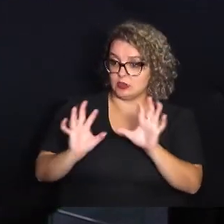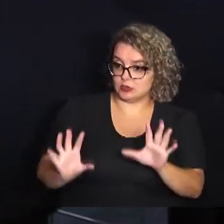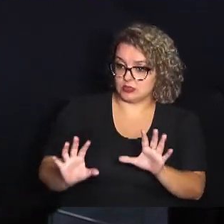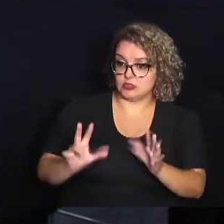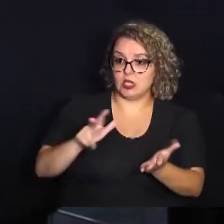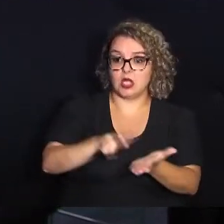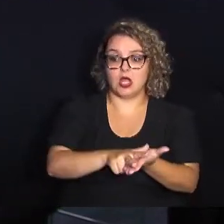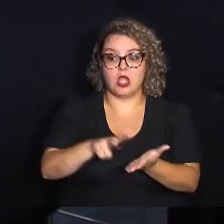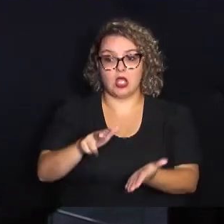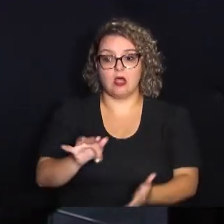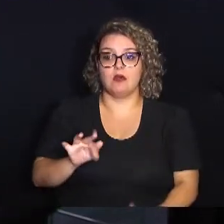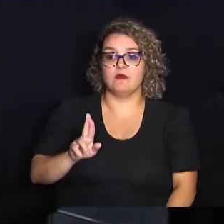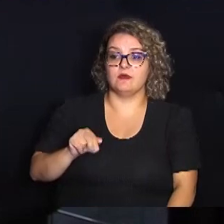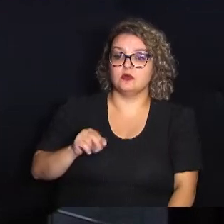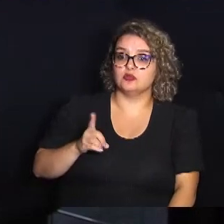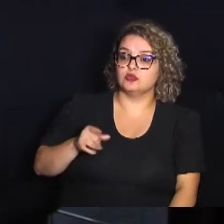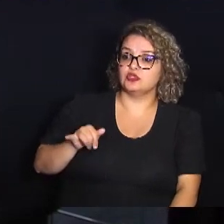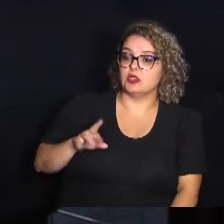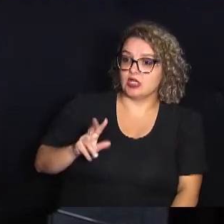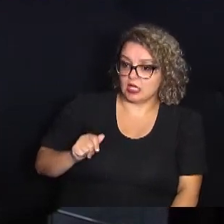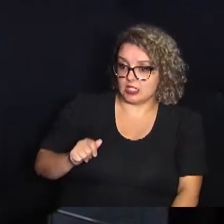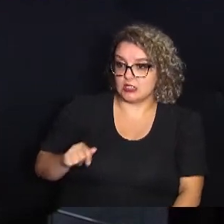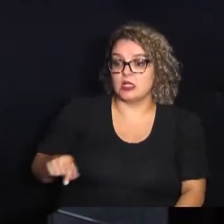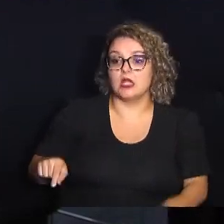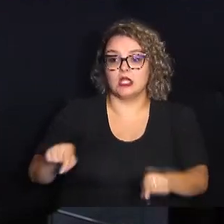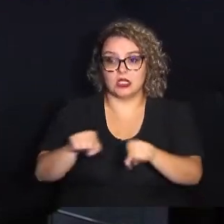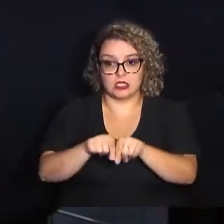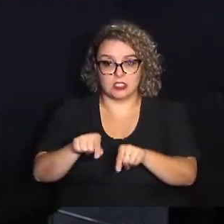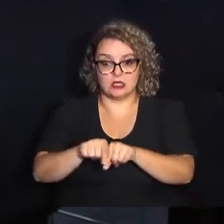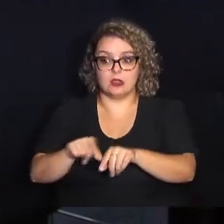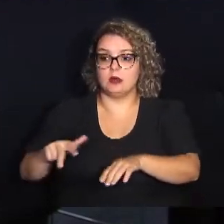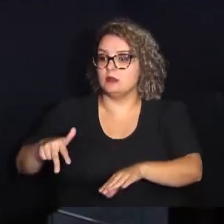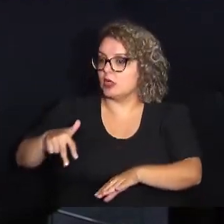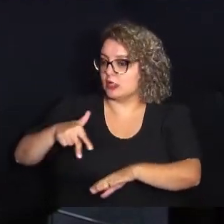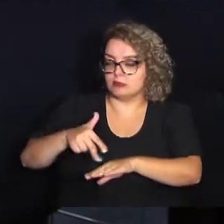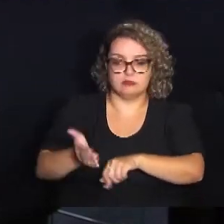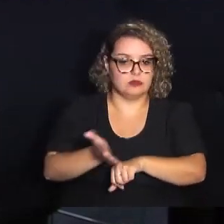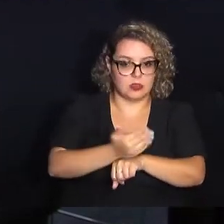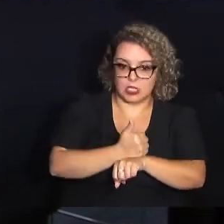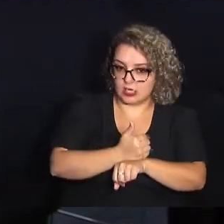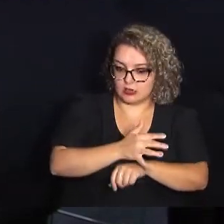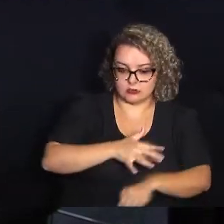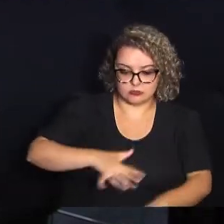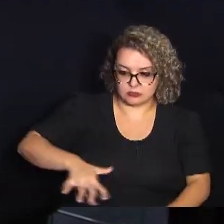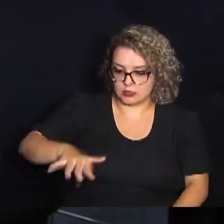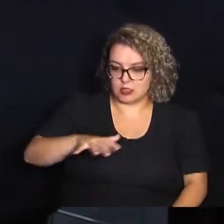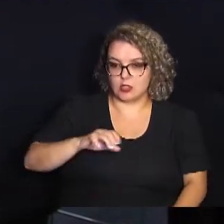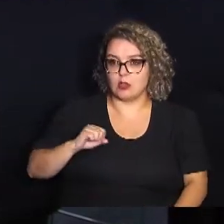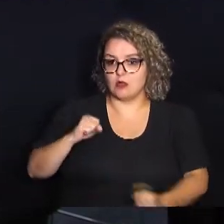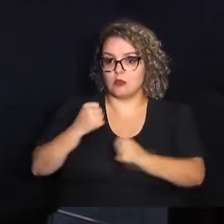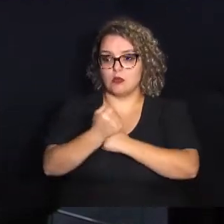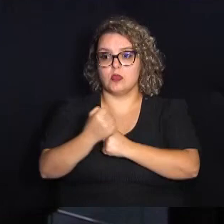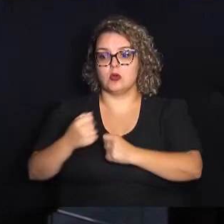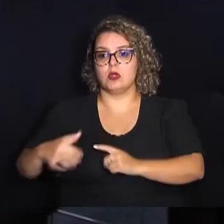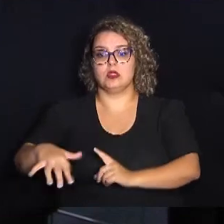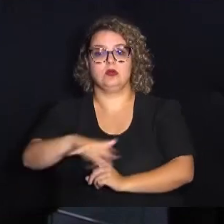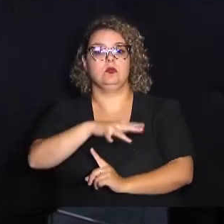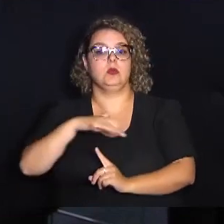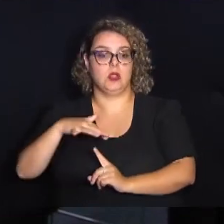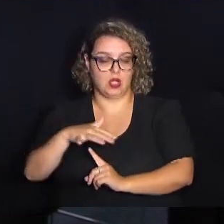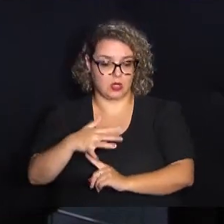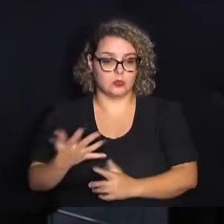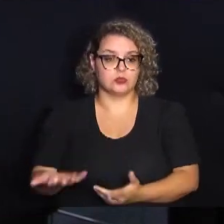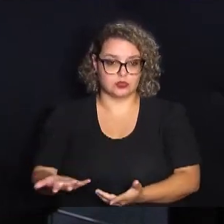a regularização fundiária né que inclusive de ocupações que antes era em área de Proteção Ambiental